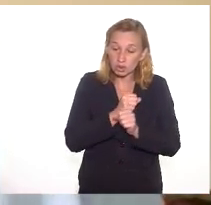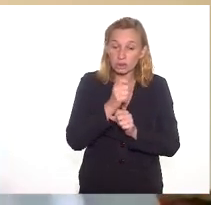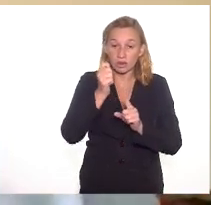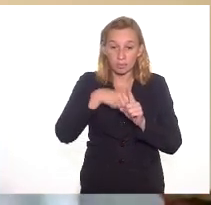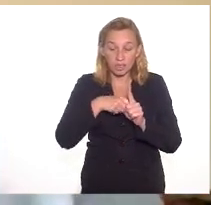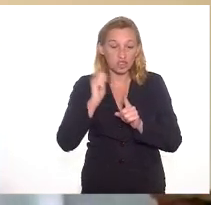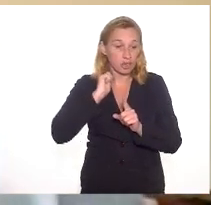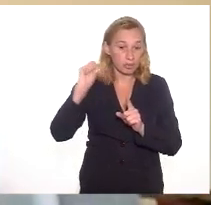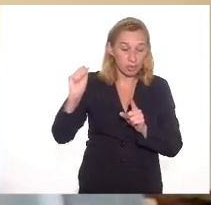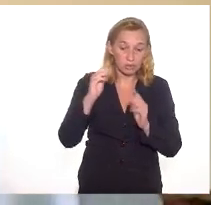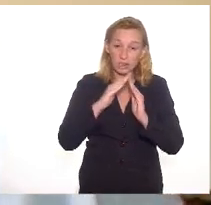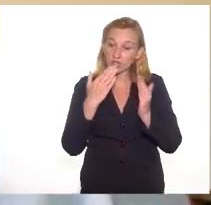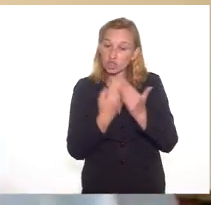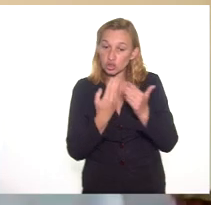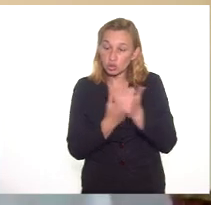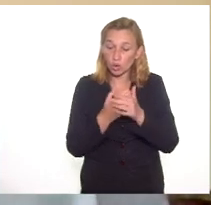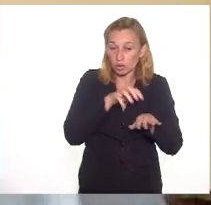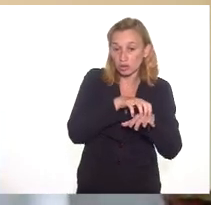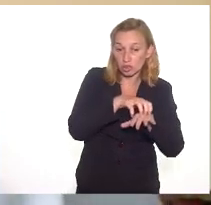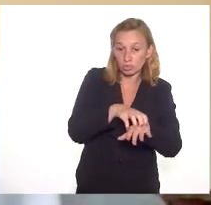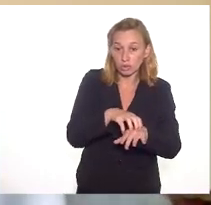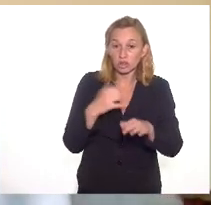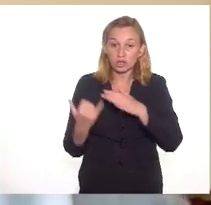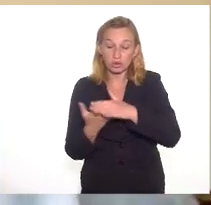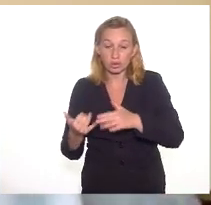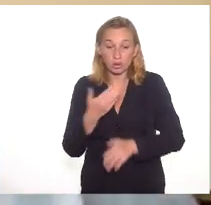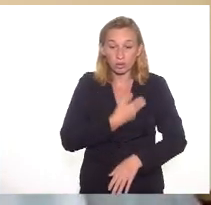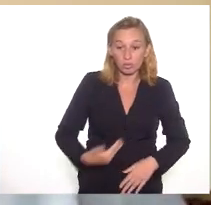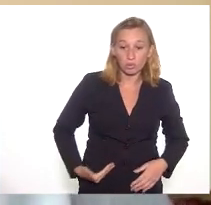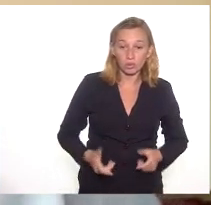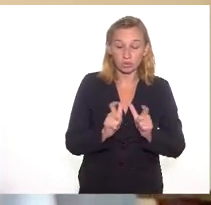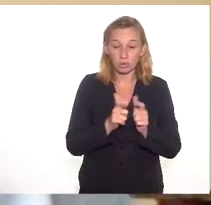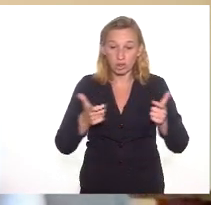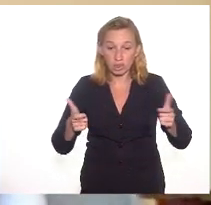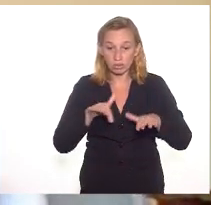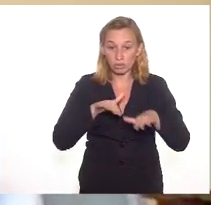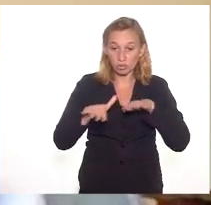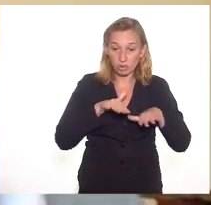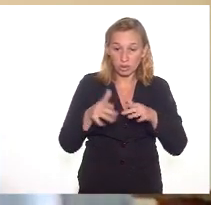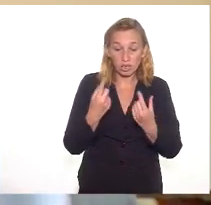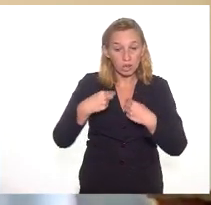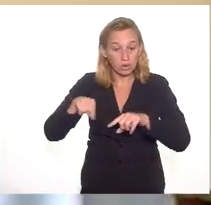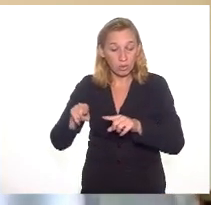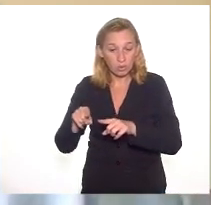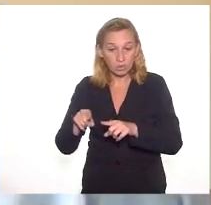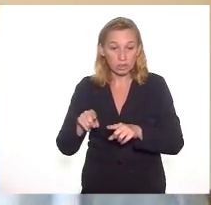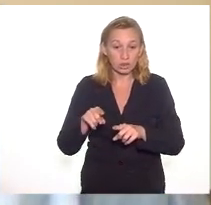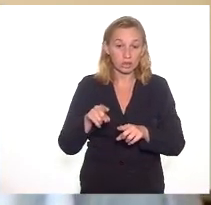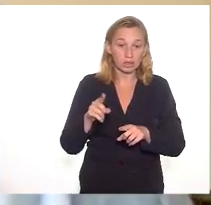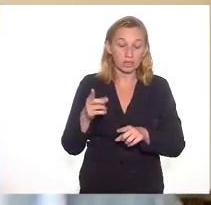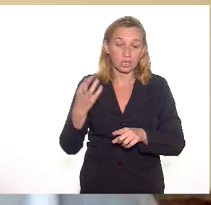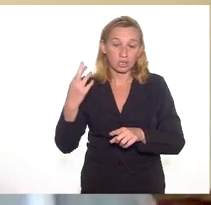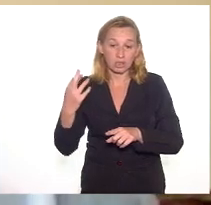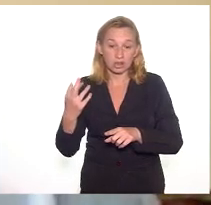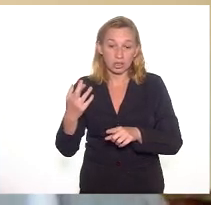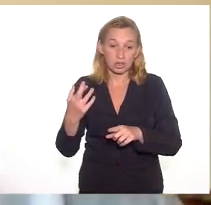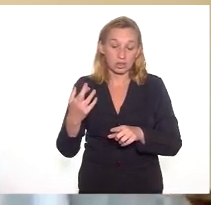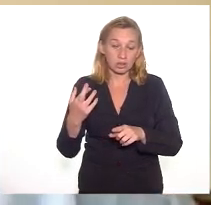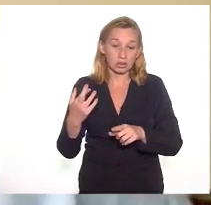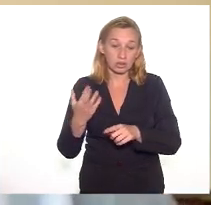nas escolas, nos meios de transporte, nas instituições públicas, uma grande mobilização contra a intolerância religiosa. O projeto acabou